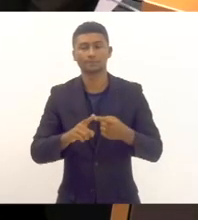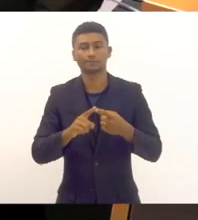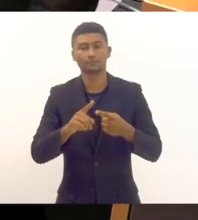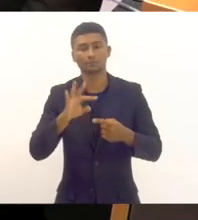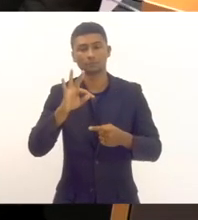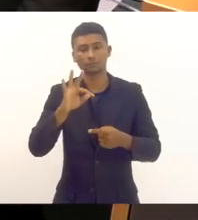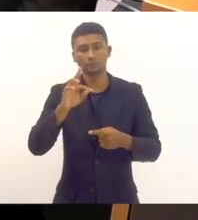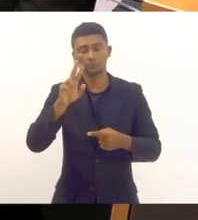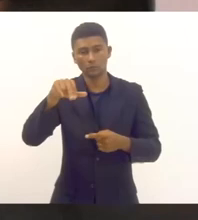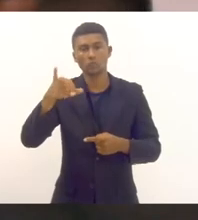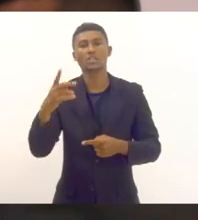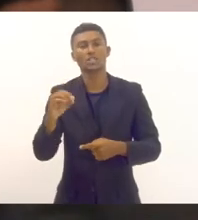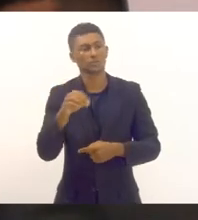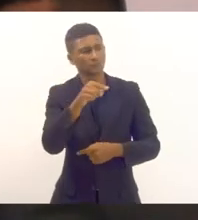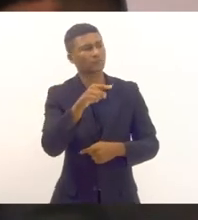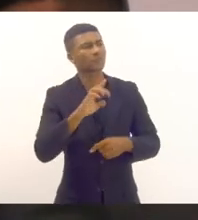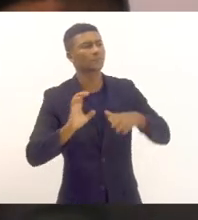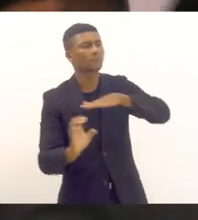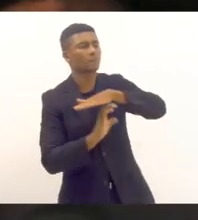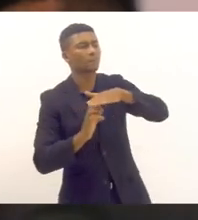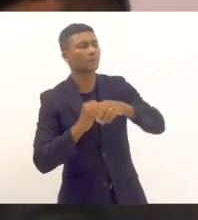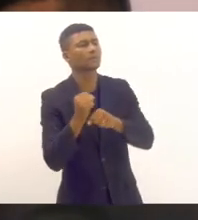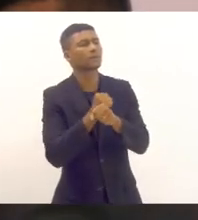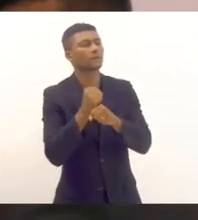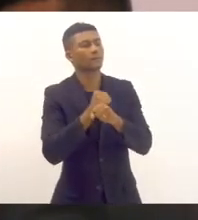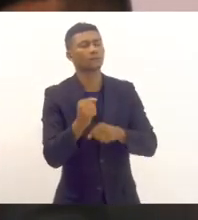tua empresa tem o quê? 90 anos já?